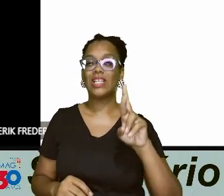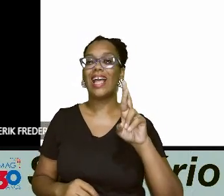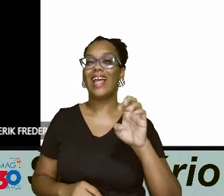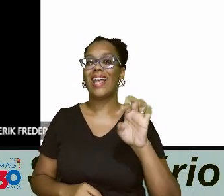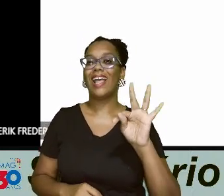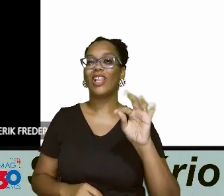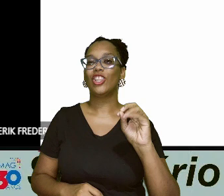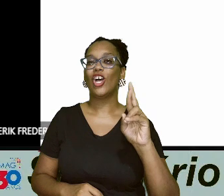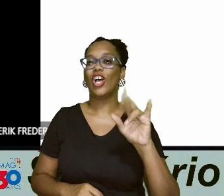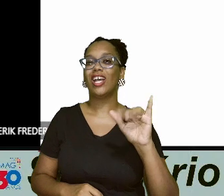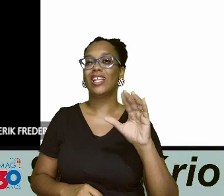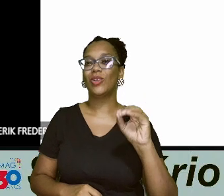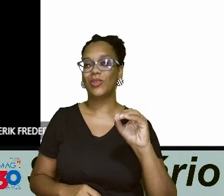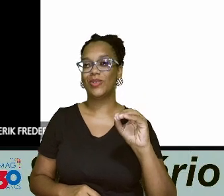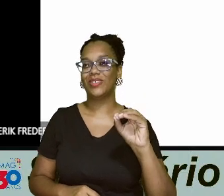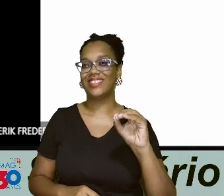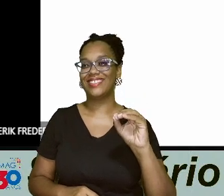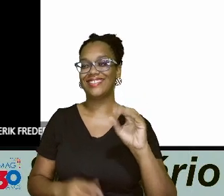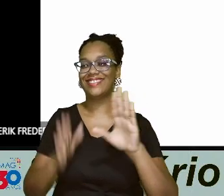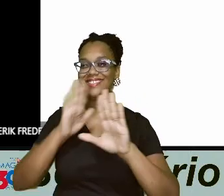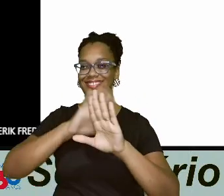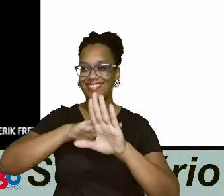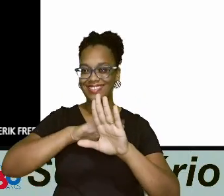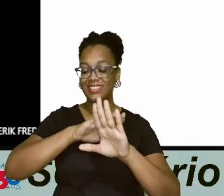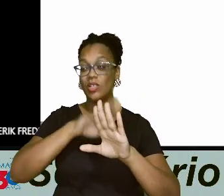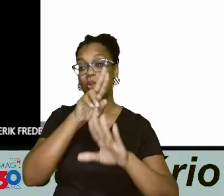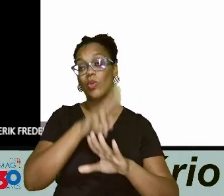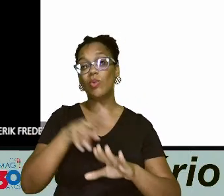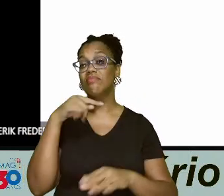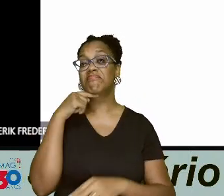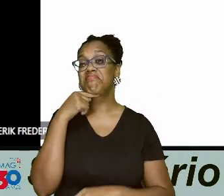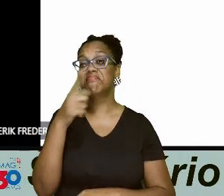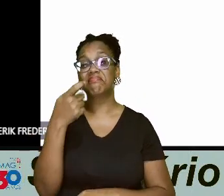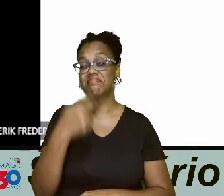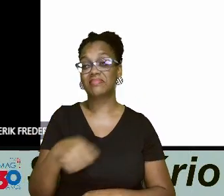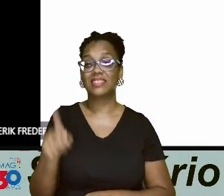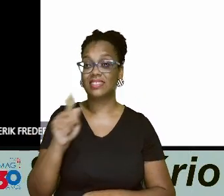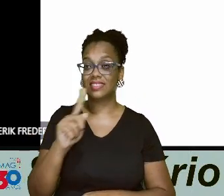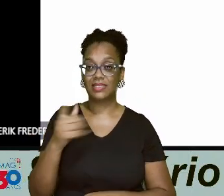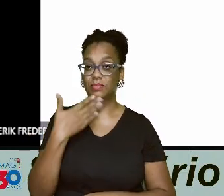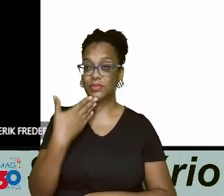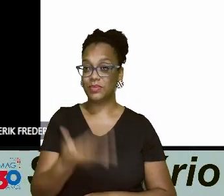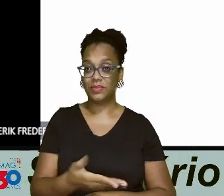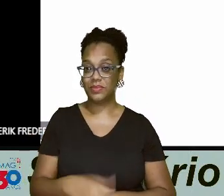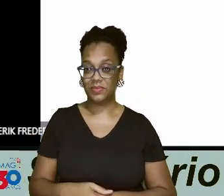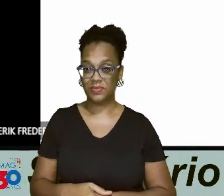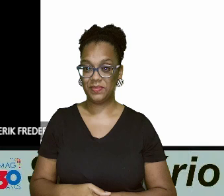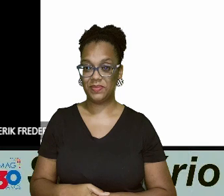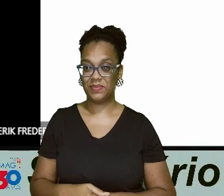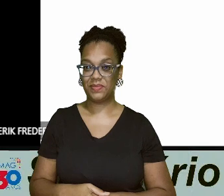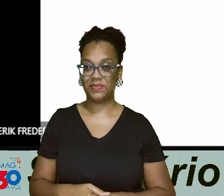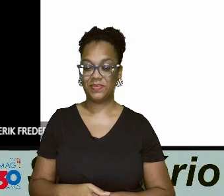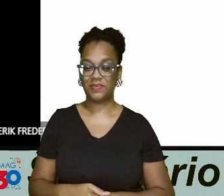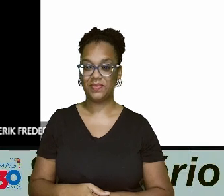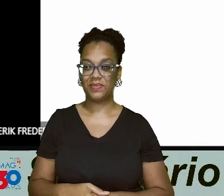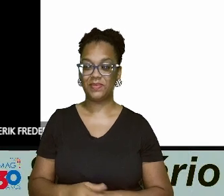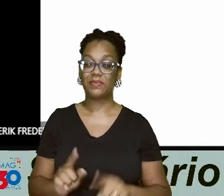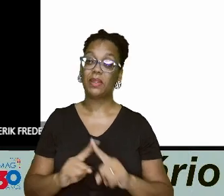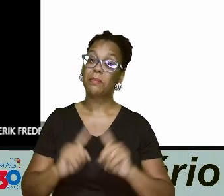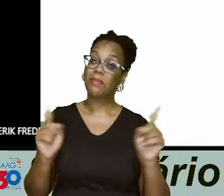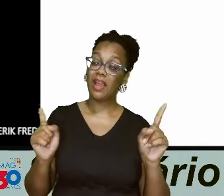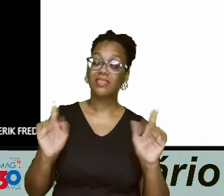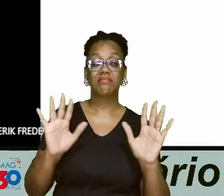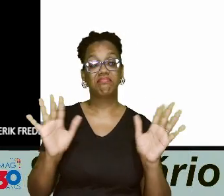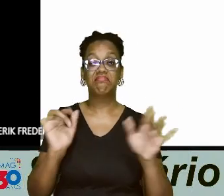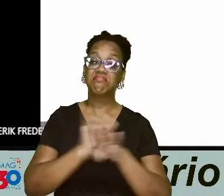né, em situações até que não seria necessário invocá-lo. Né? Mas, de qualquer maneira,